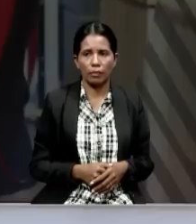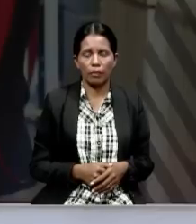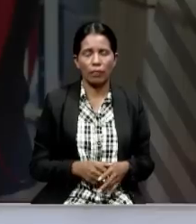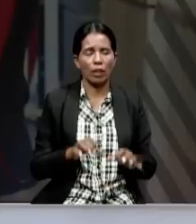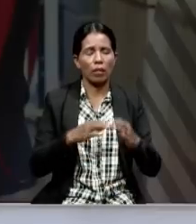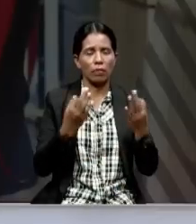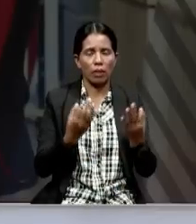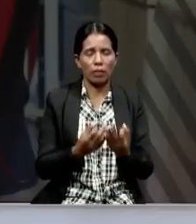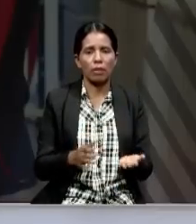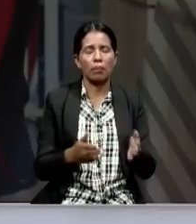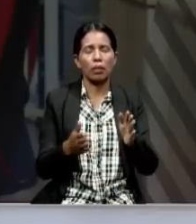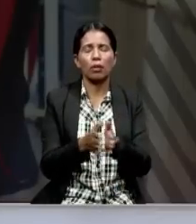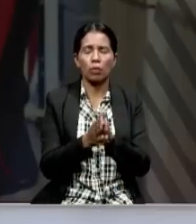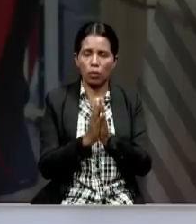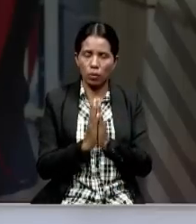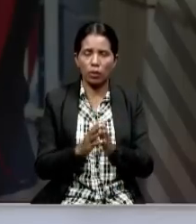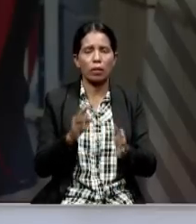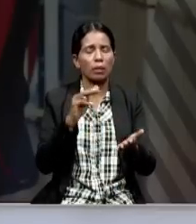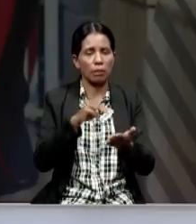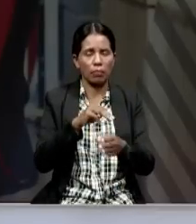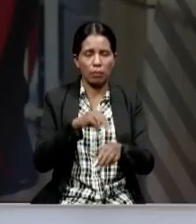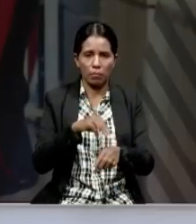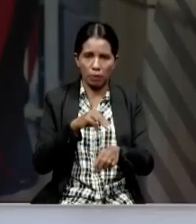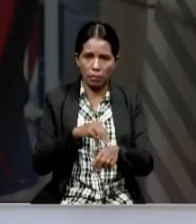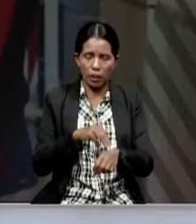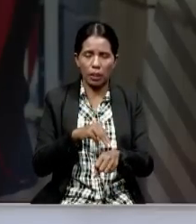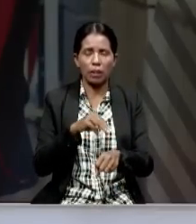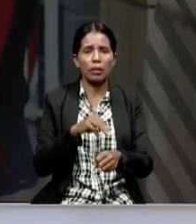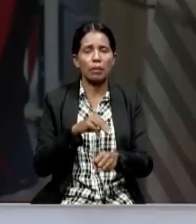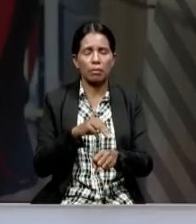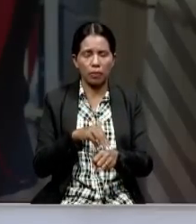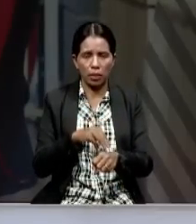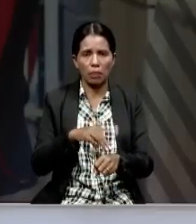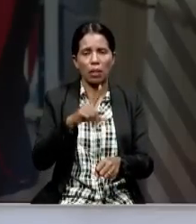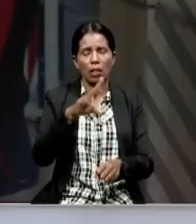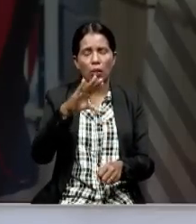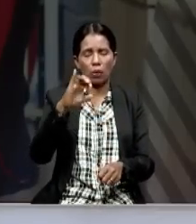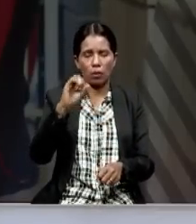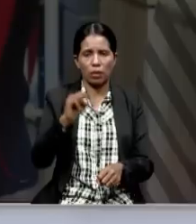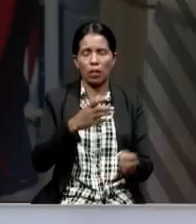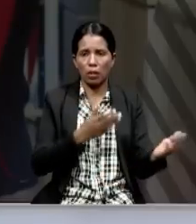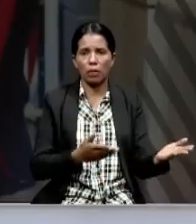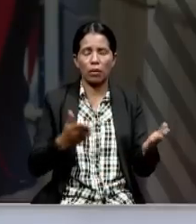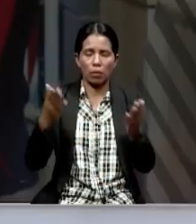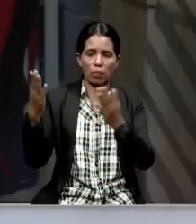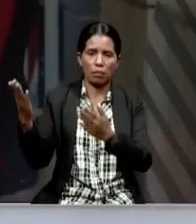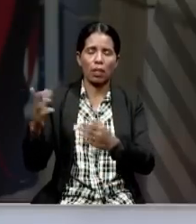Família Matebian Husumisa Requen ba Matebian Luiz Maria Ribeiro Freitas Lobato antes lori ba